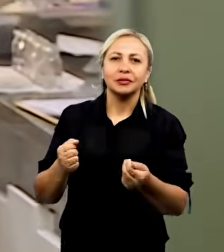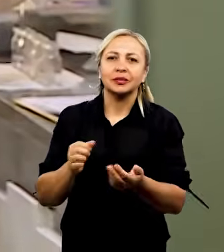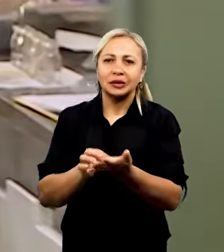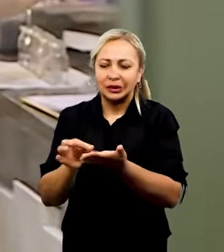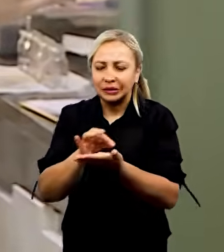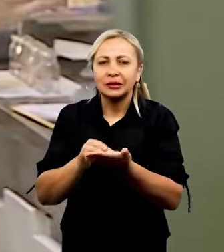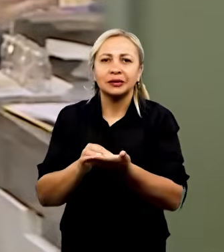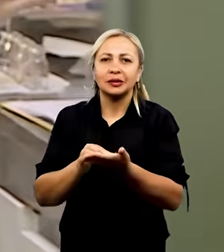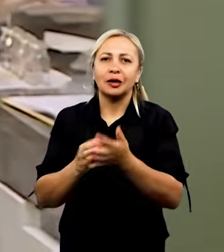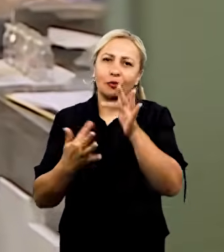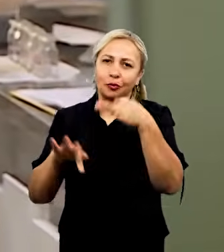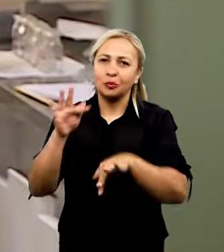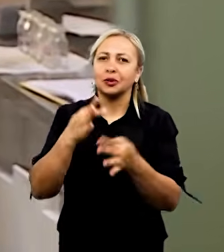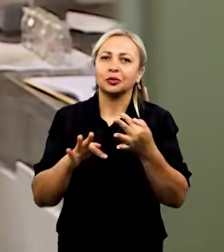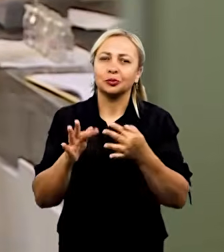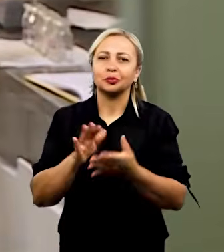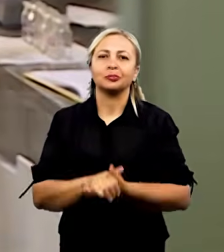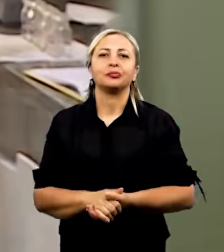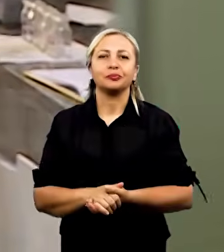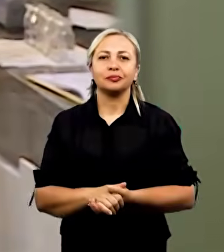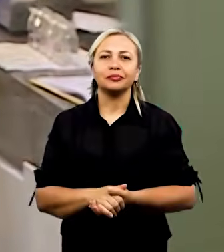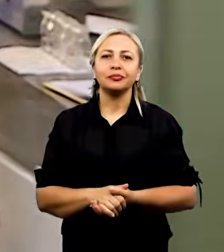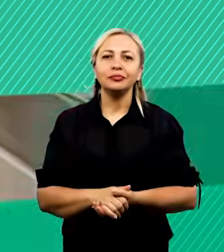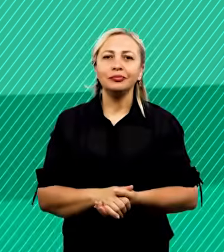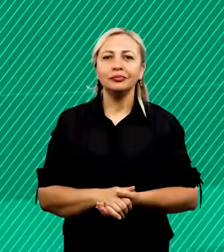suas formulações.